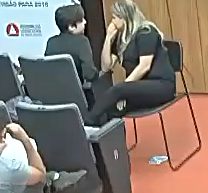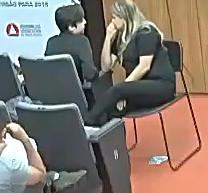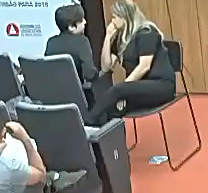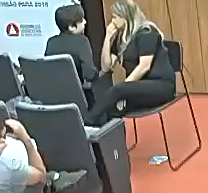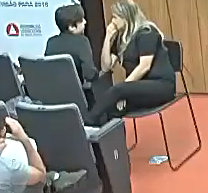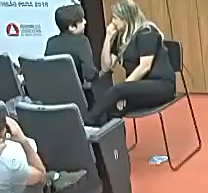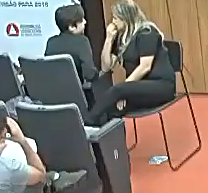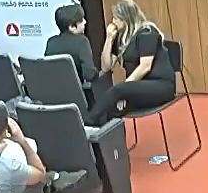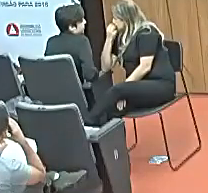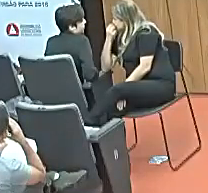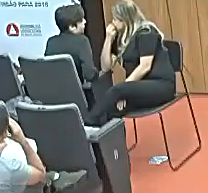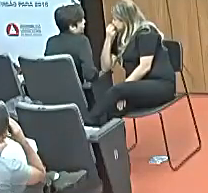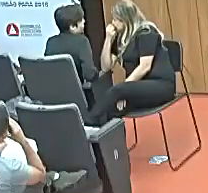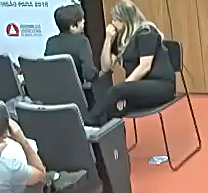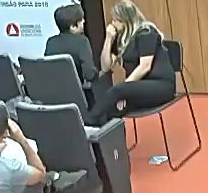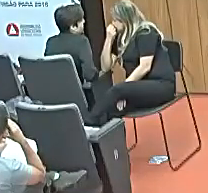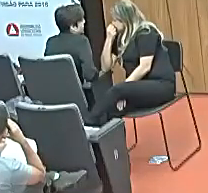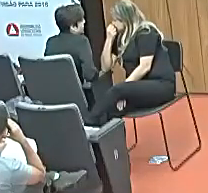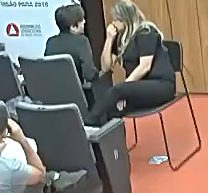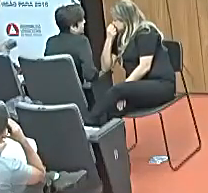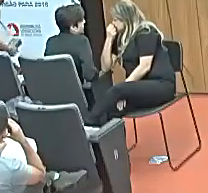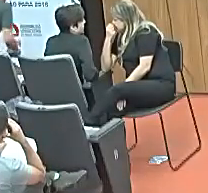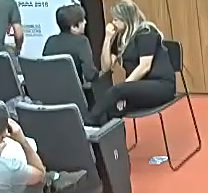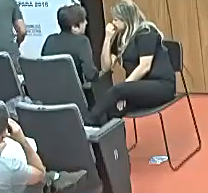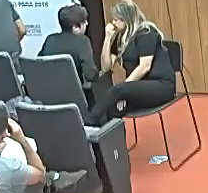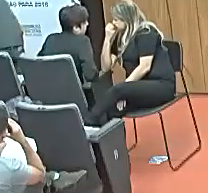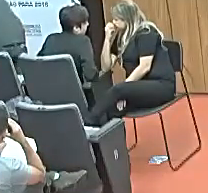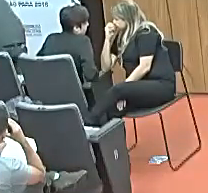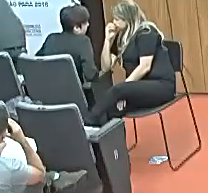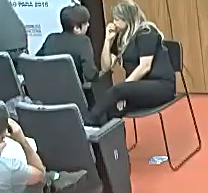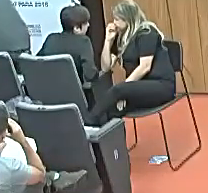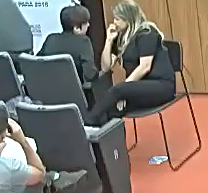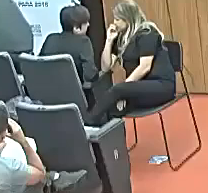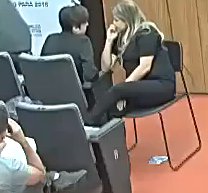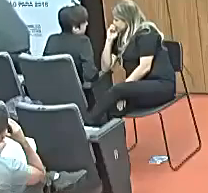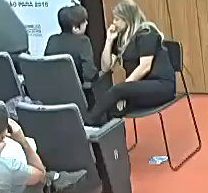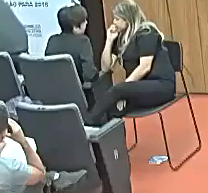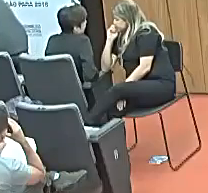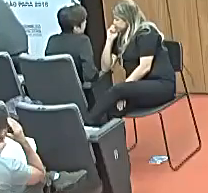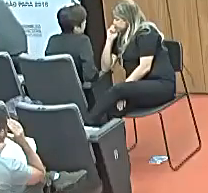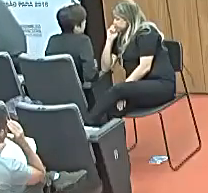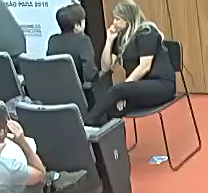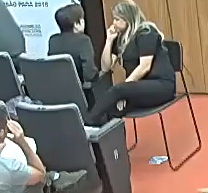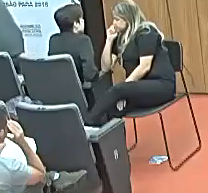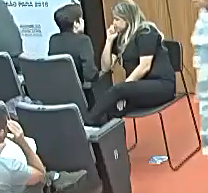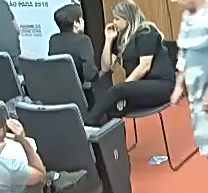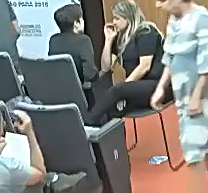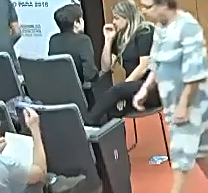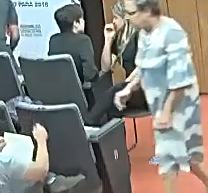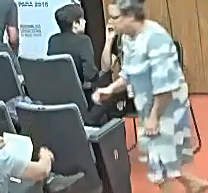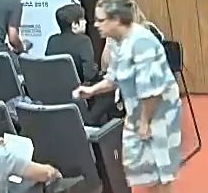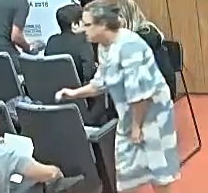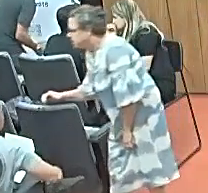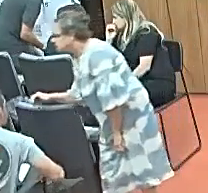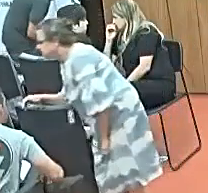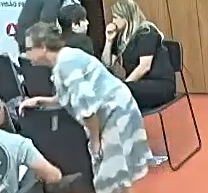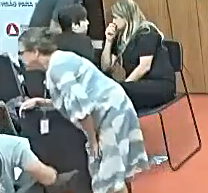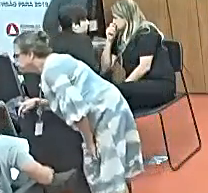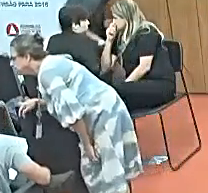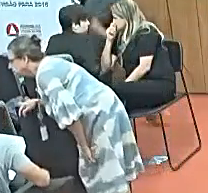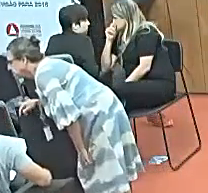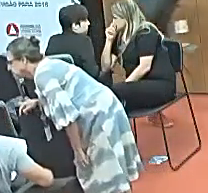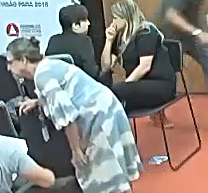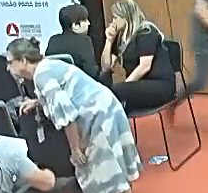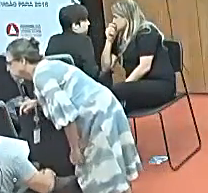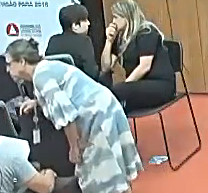pessoas do campo e da cidade a gente também conseguiu avaliar como a gente precisa avançar doutor jean como a